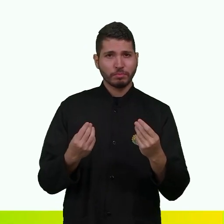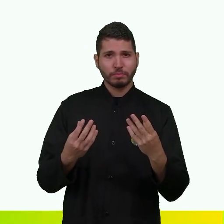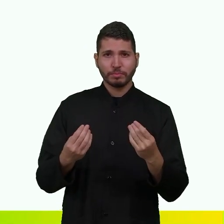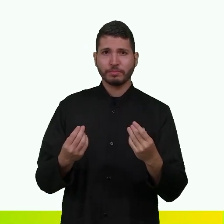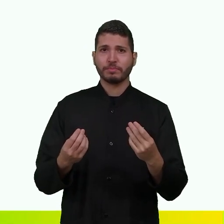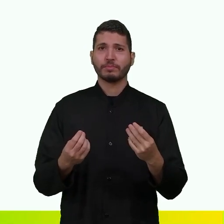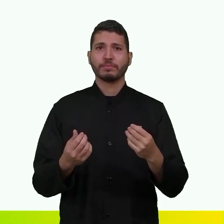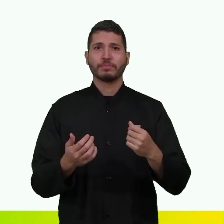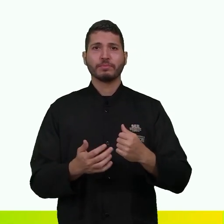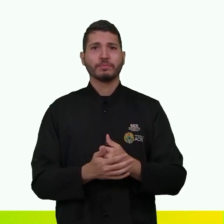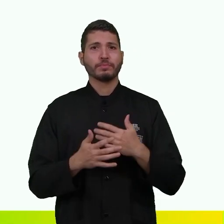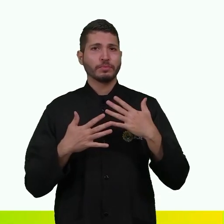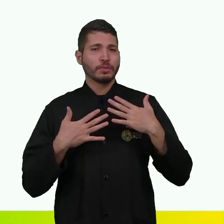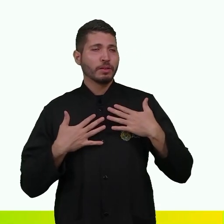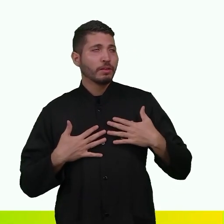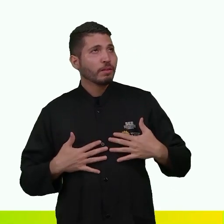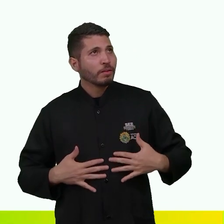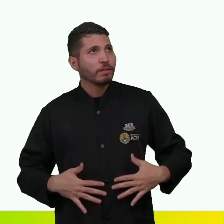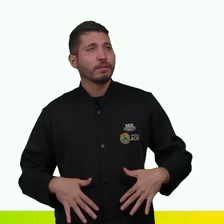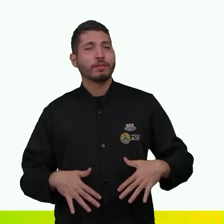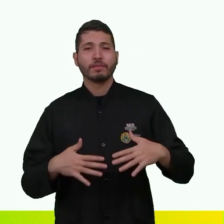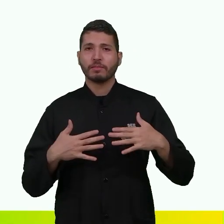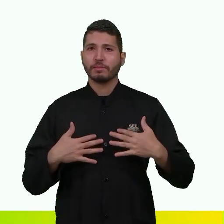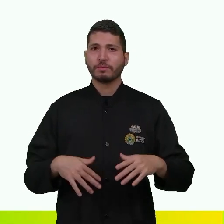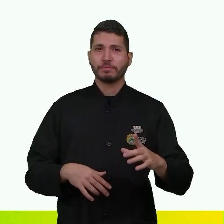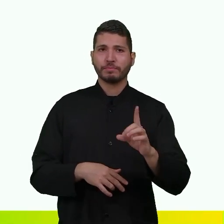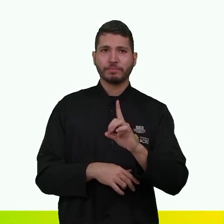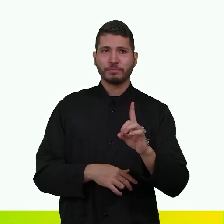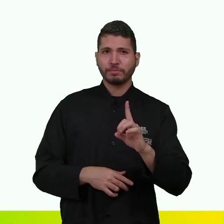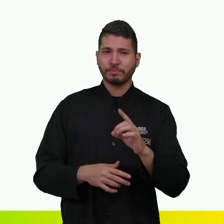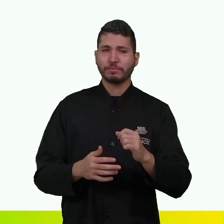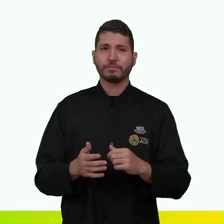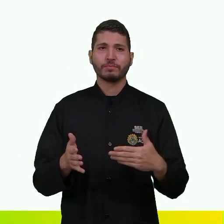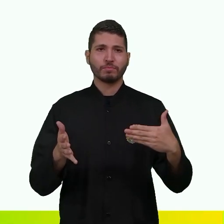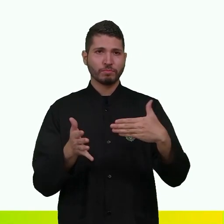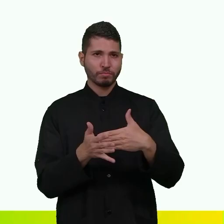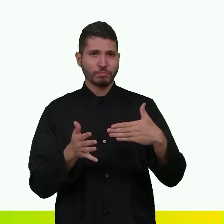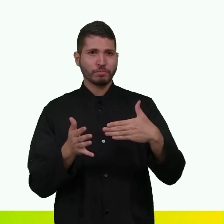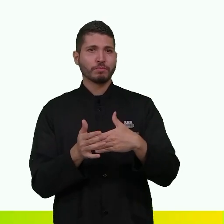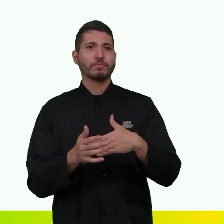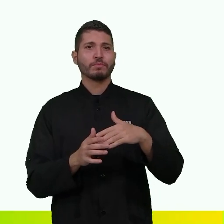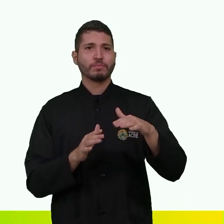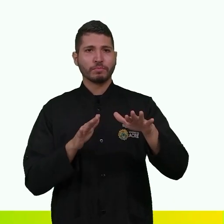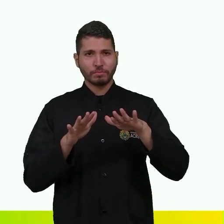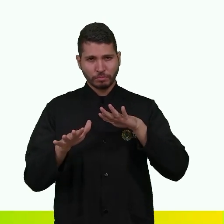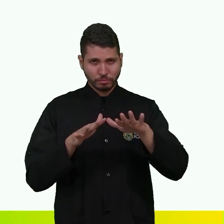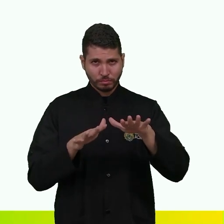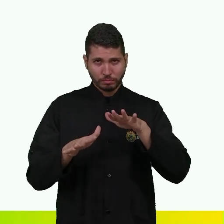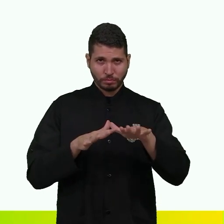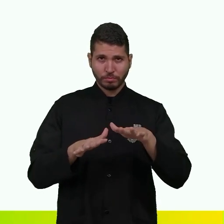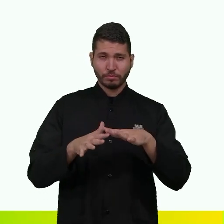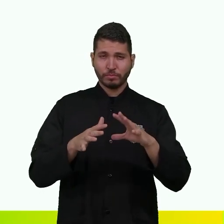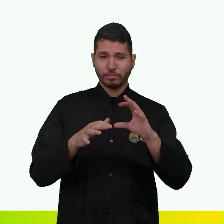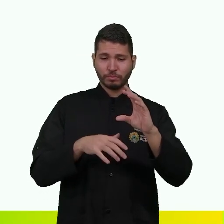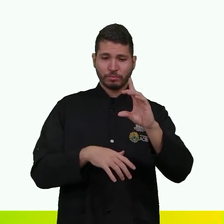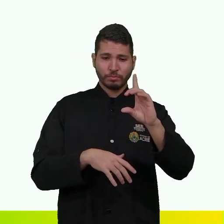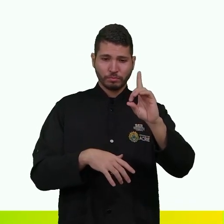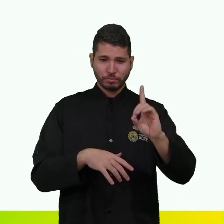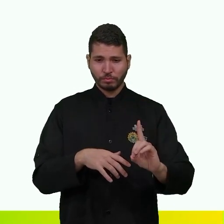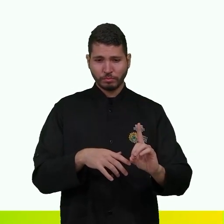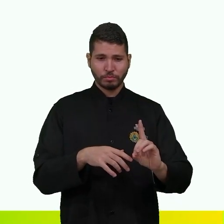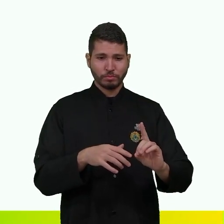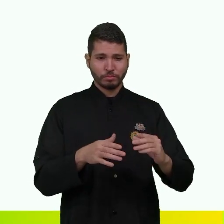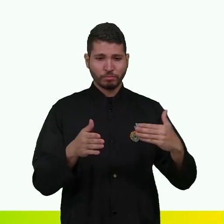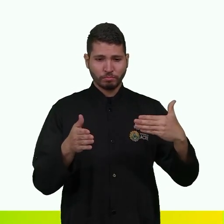de dívidas fraudulentas ou ameaças de violência contra o trabalhador e a família. Retenção